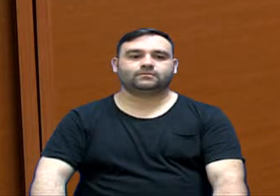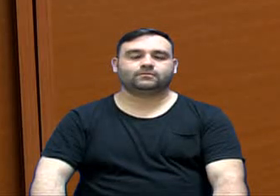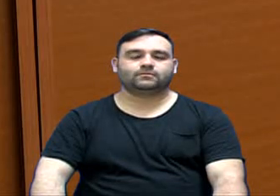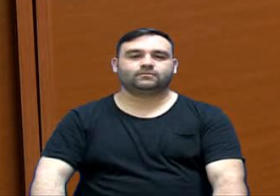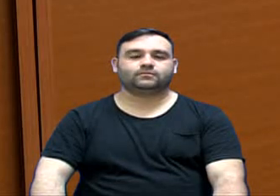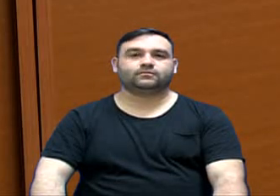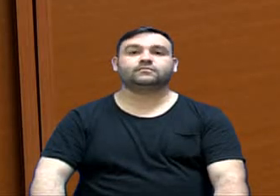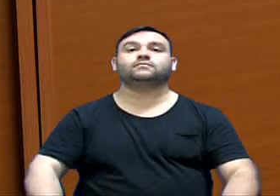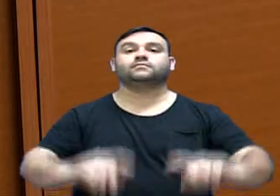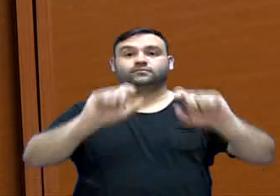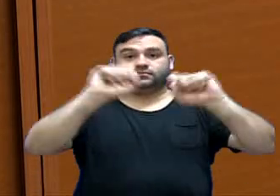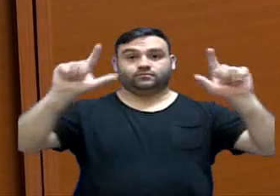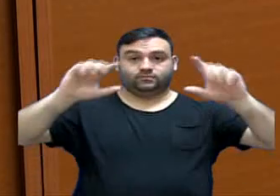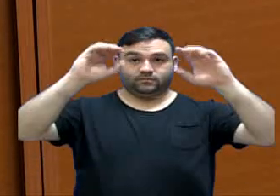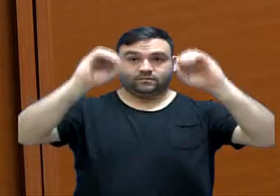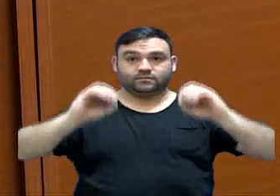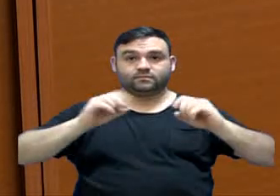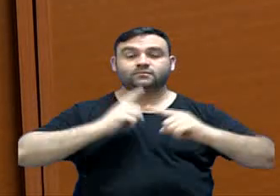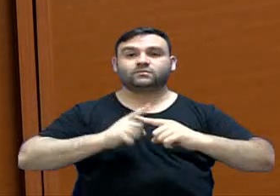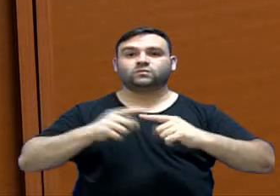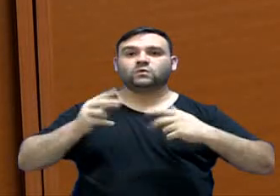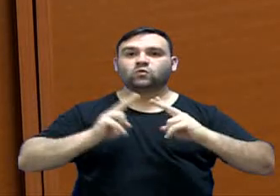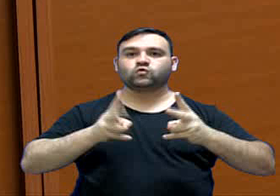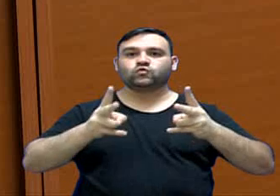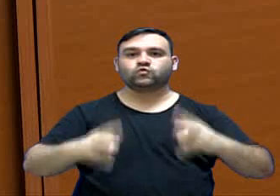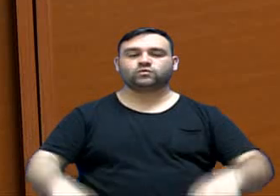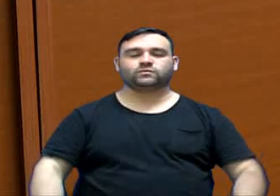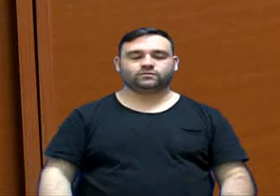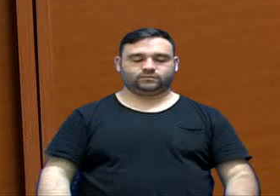Poder zerar o painel para nós poder...